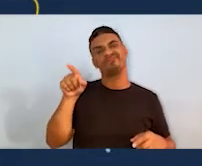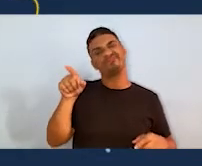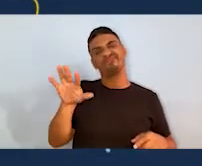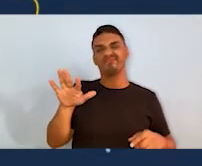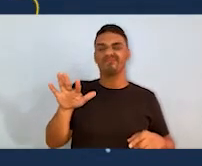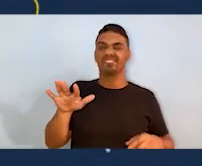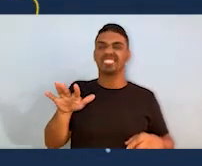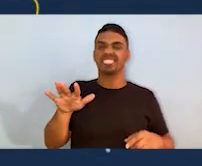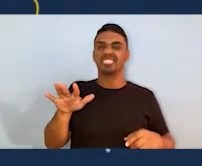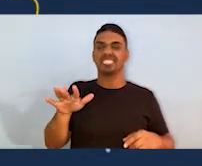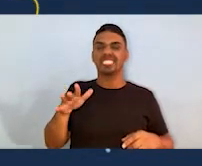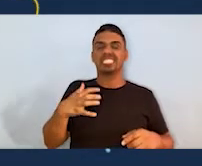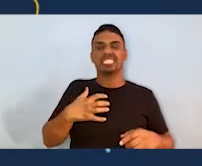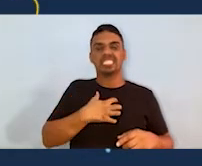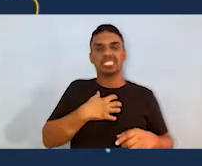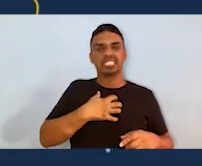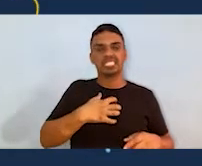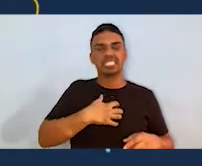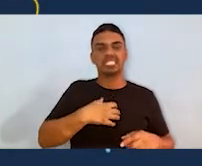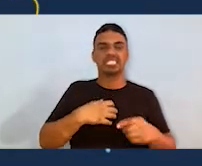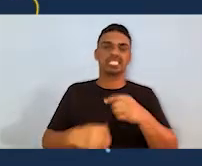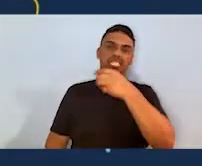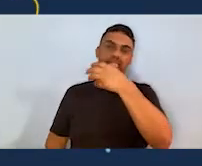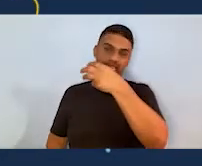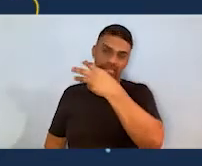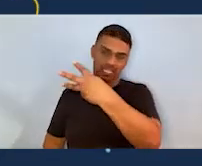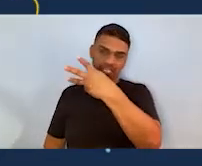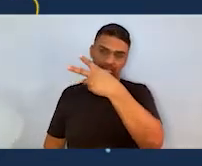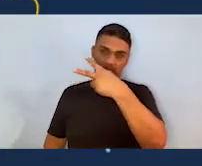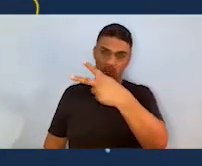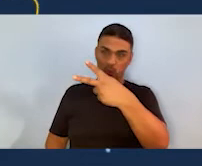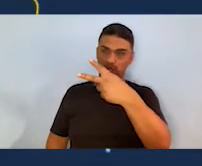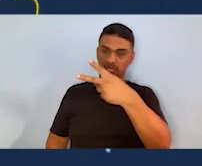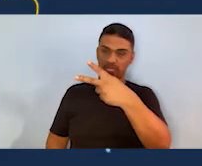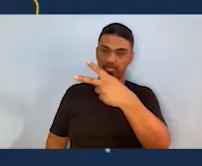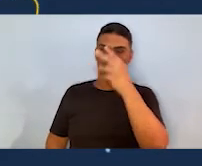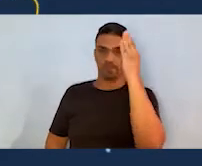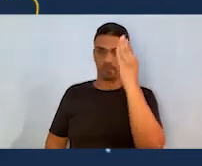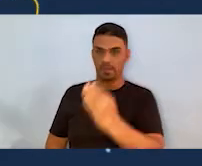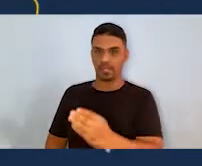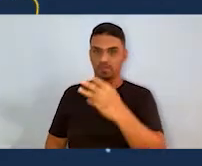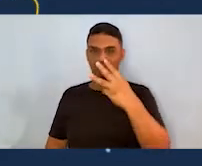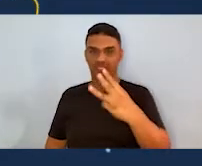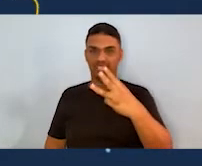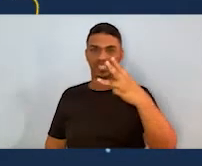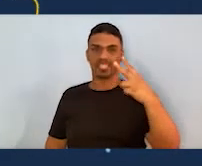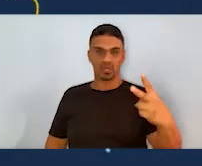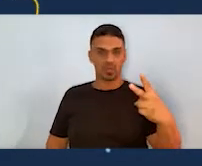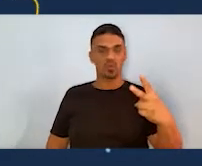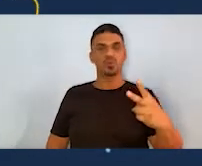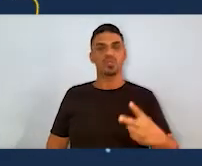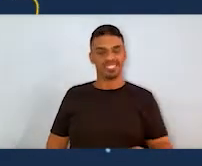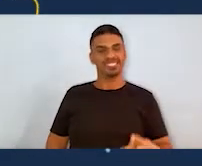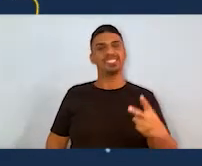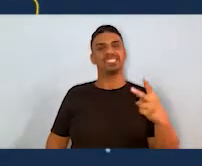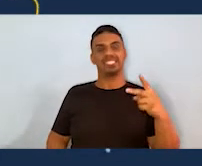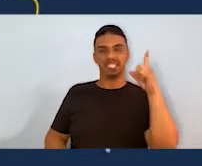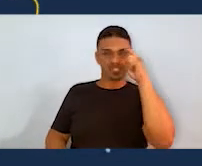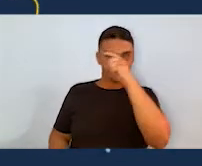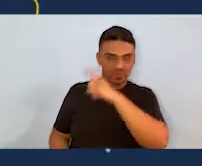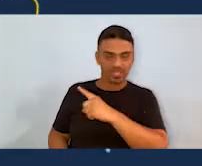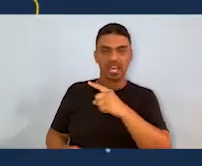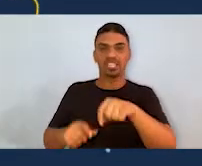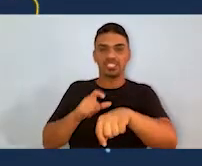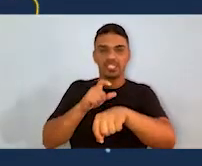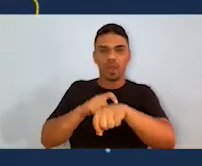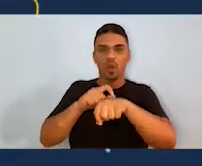tipo de exercício num workshop, eu senti que 32 por 32 ficou um pouquinho pequeno para dar mobilidade na hora de animar. Então, vamos botar